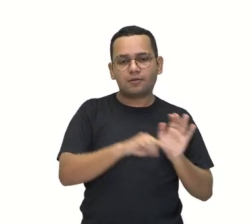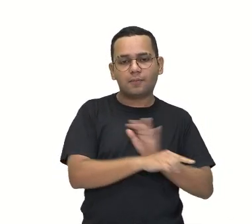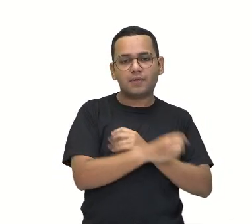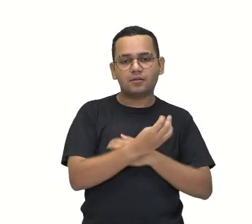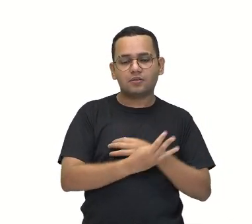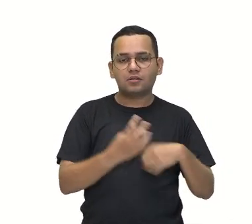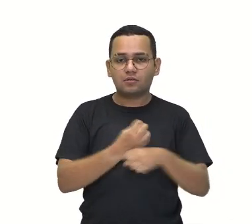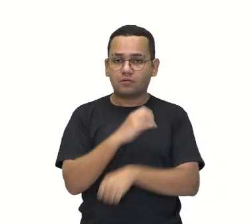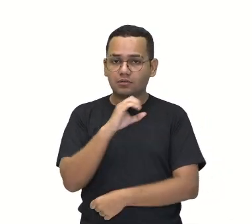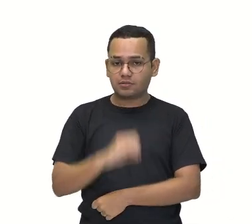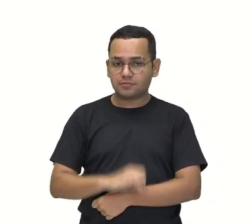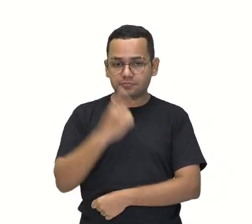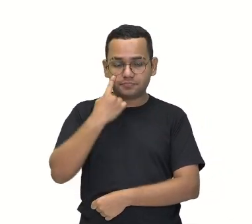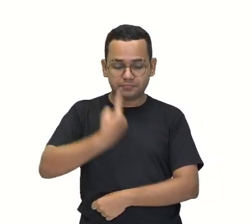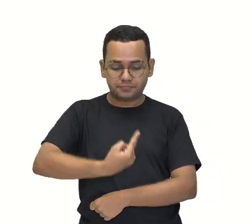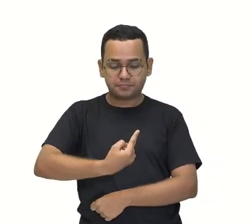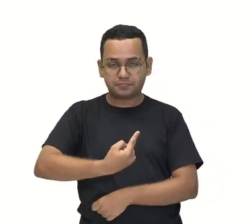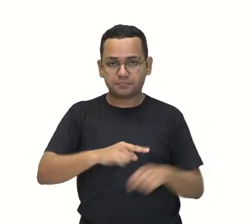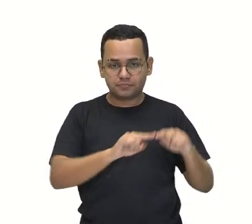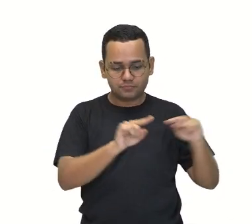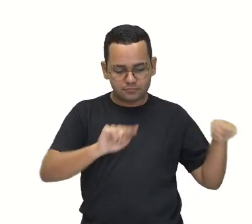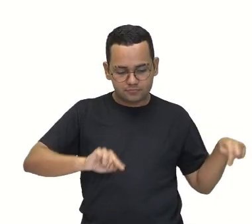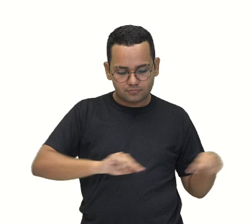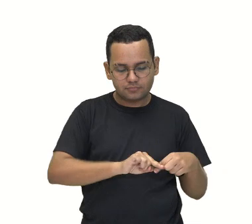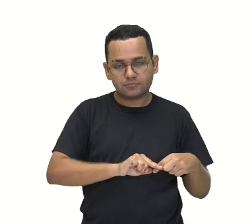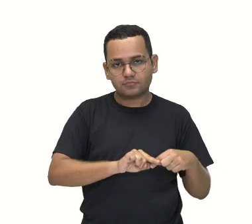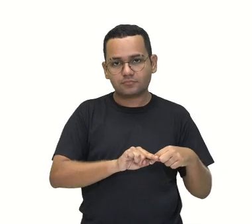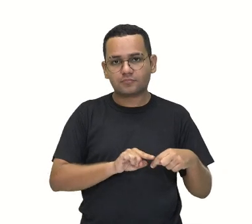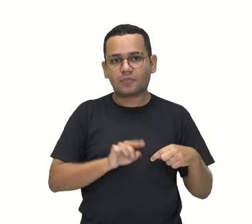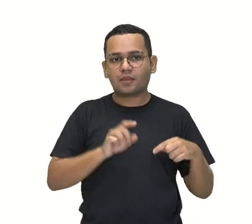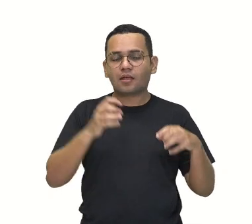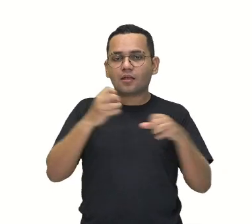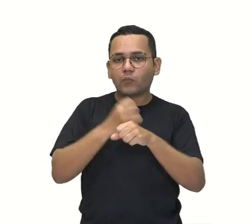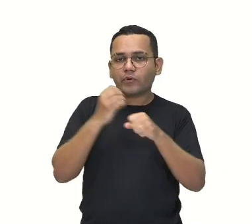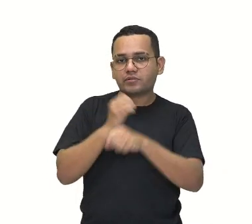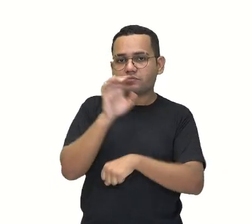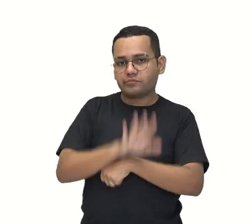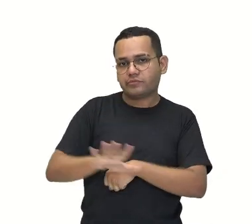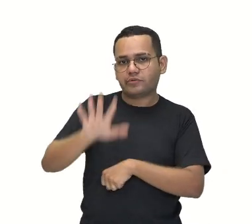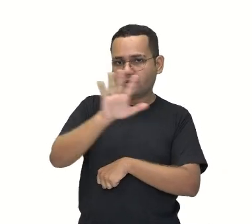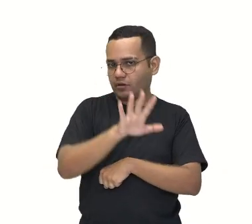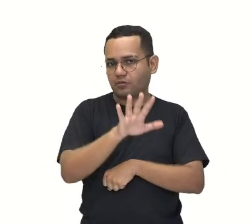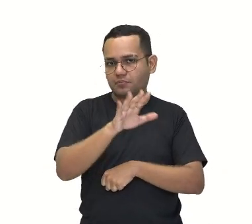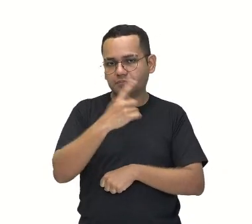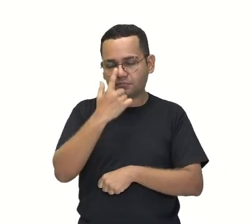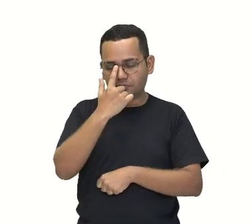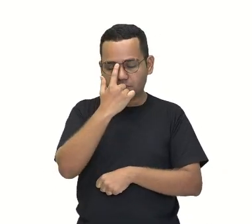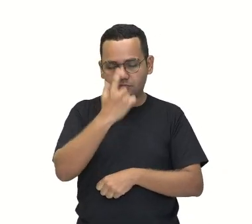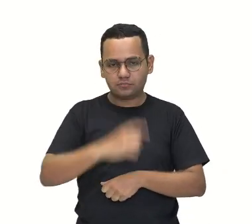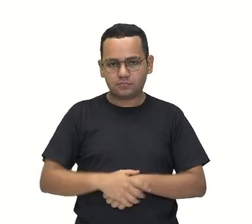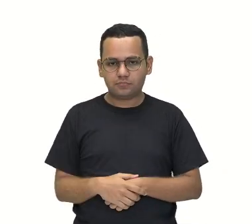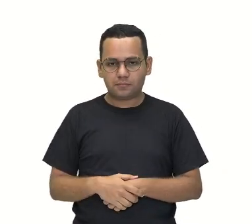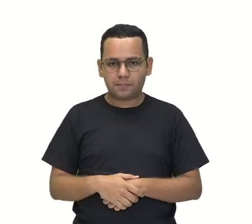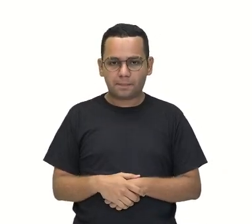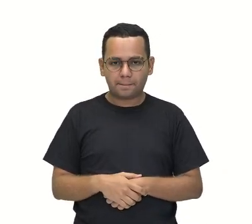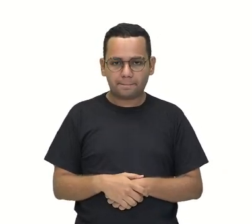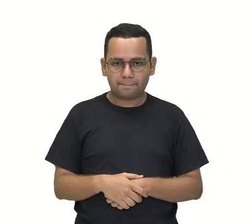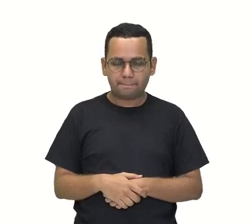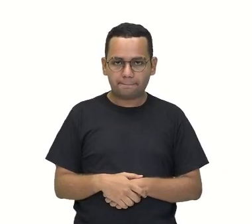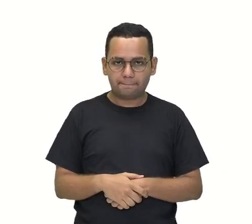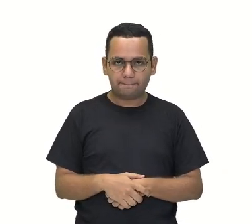Esse aqui é a equação geral da reta, tá bom? É a equação geral da